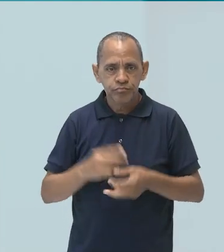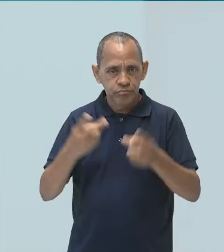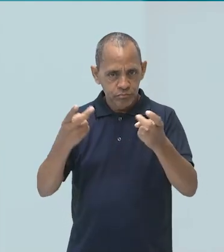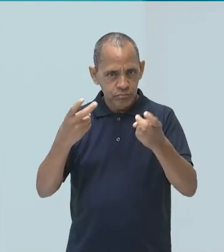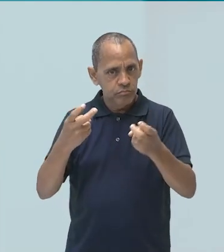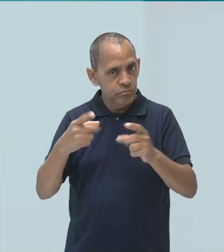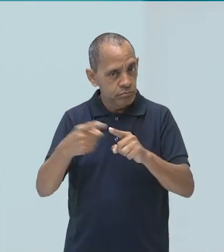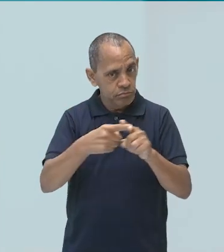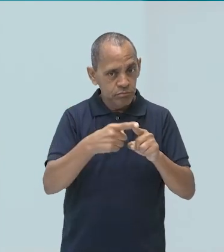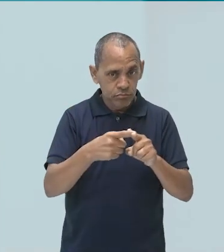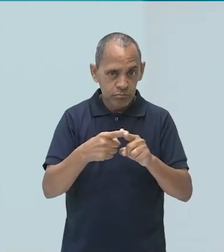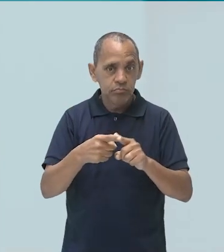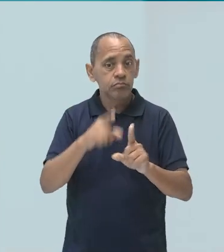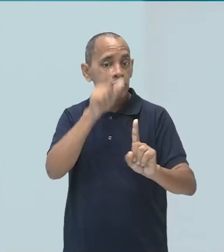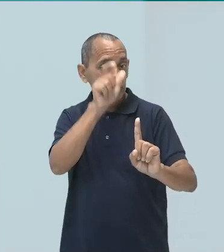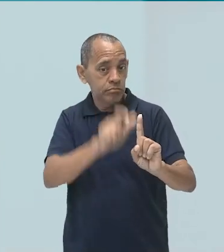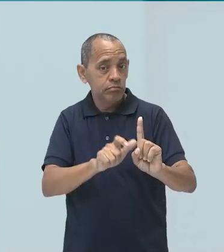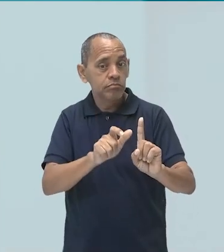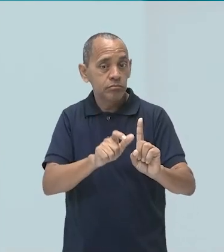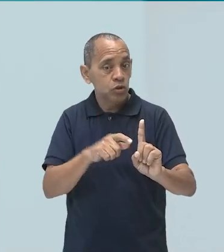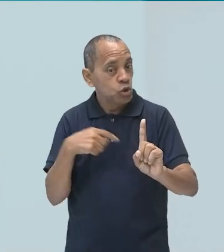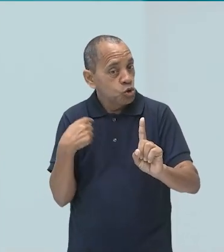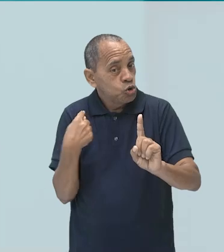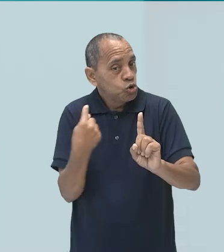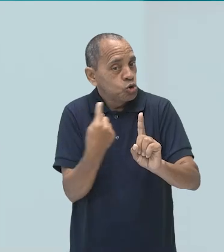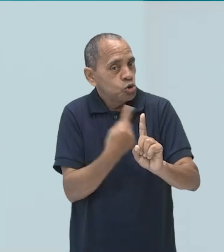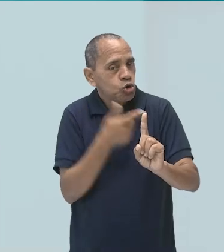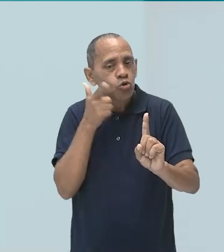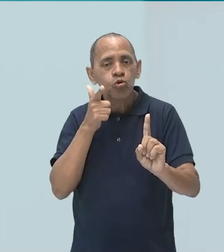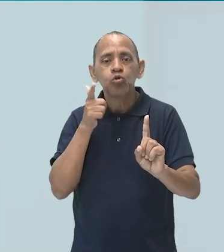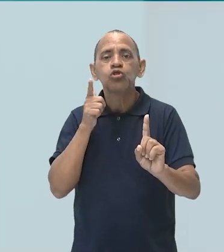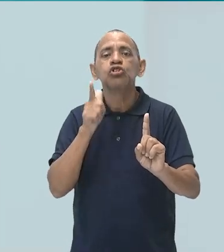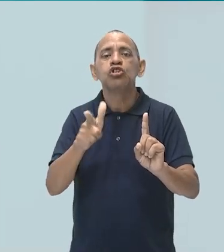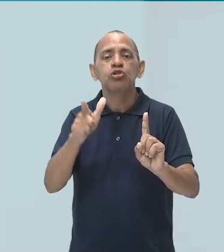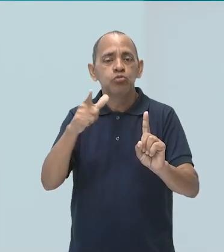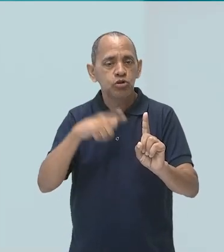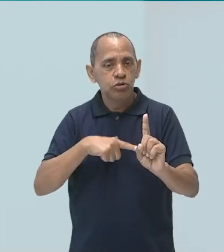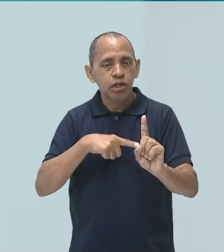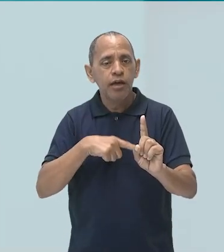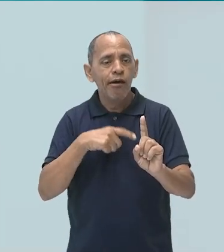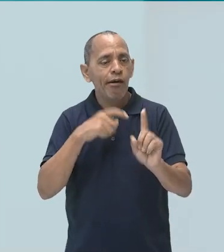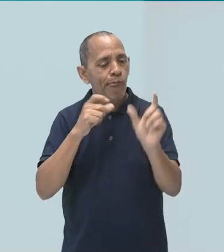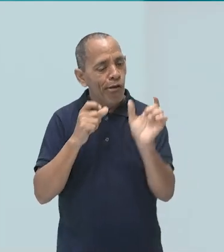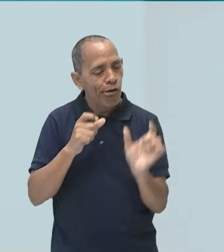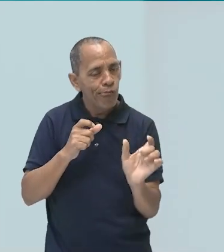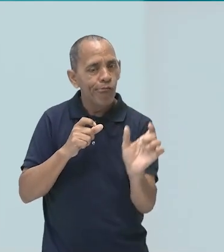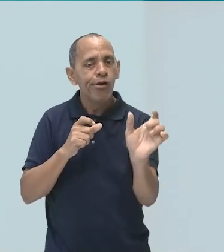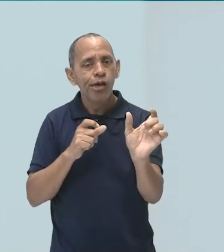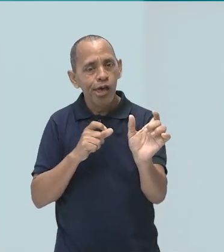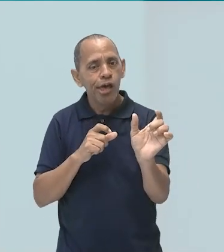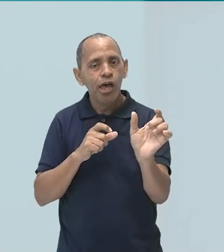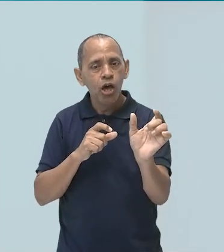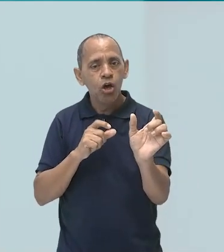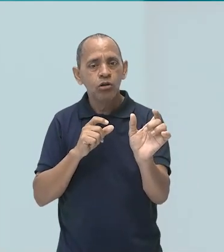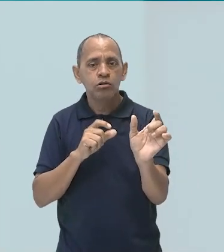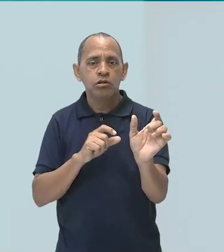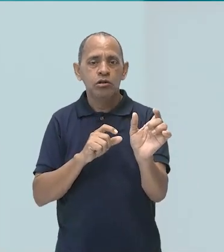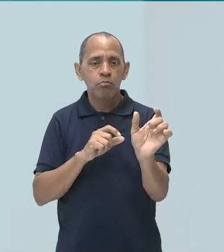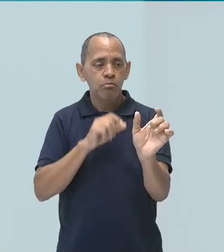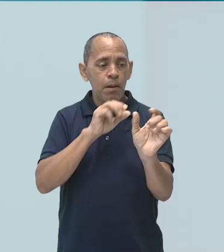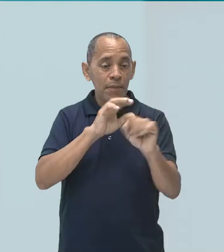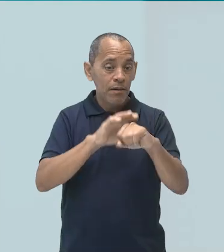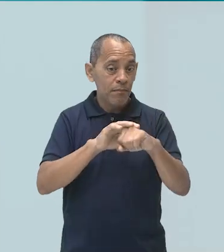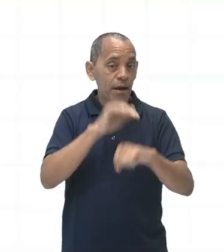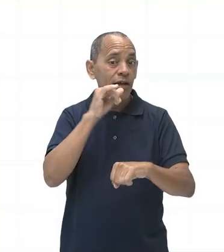nesse tipo de sujeito, nós não vamos ter um núcleo específico, porque o sujeito está oculto.